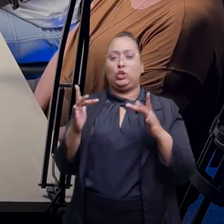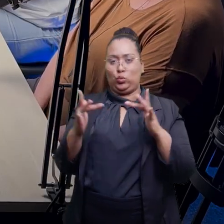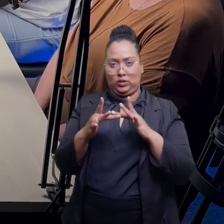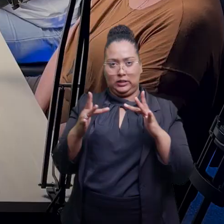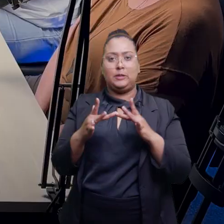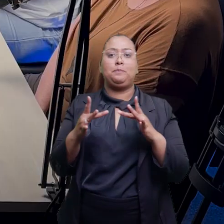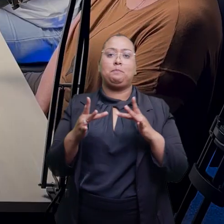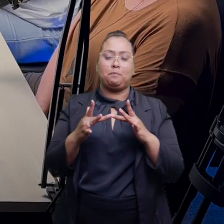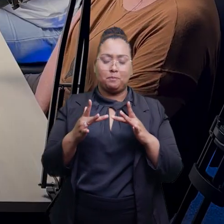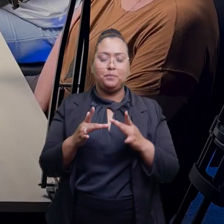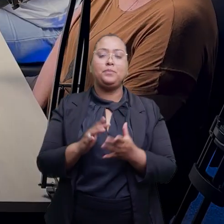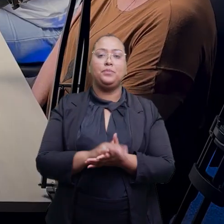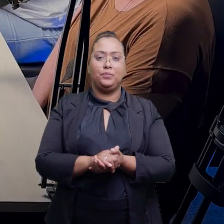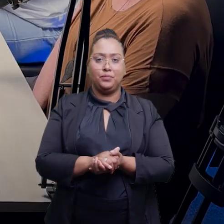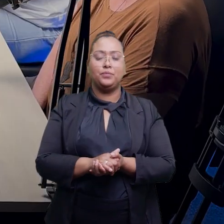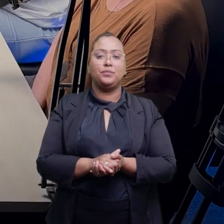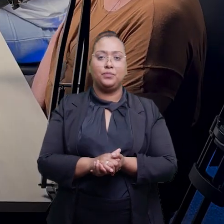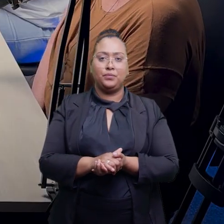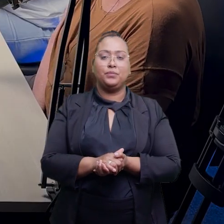contato